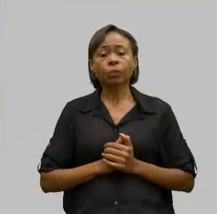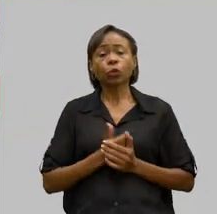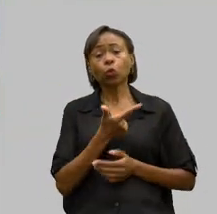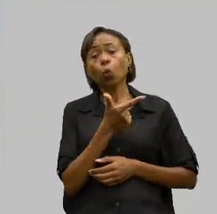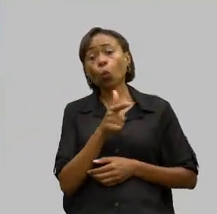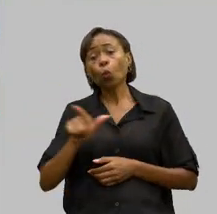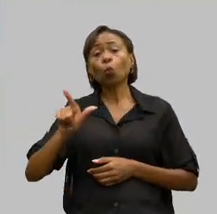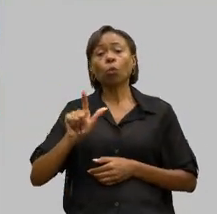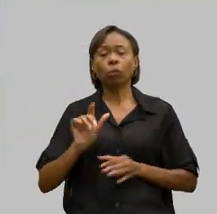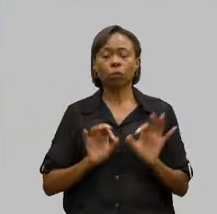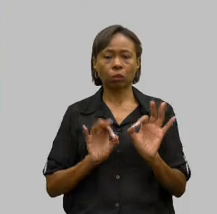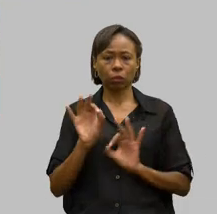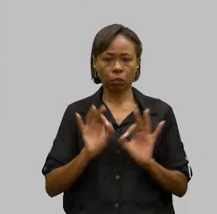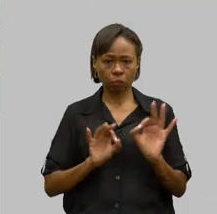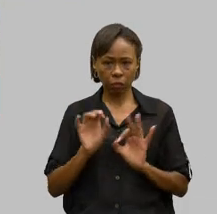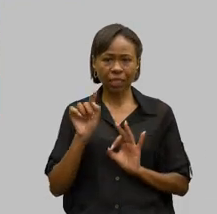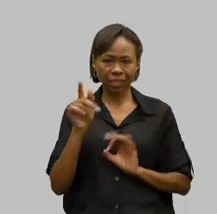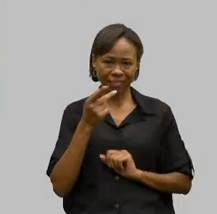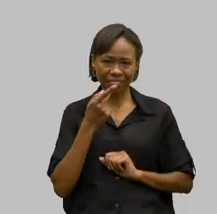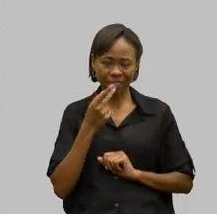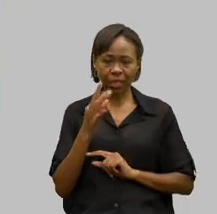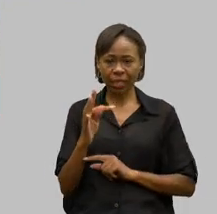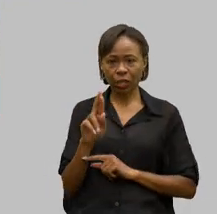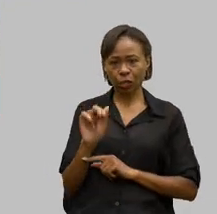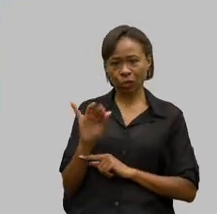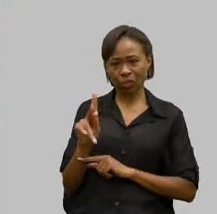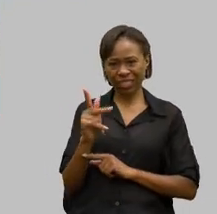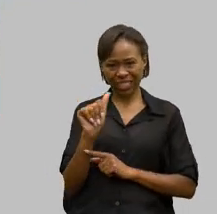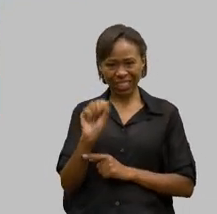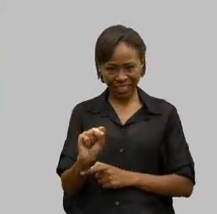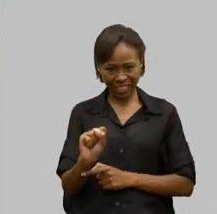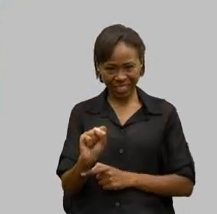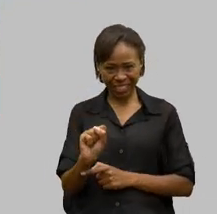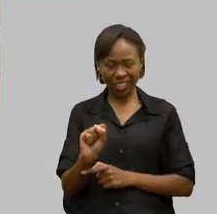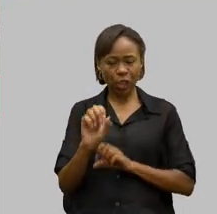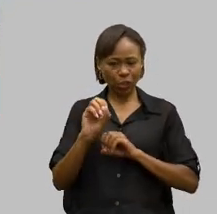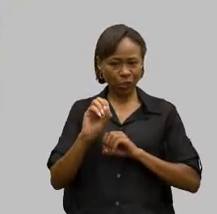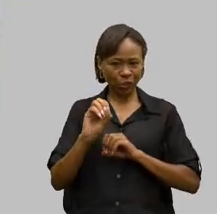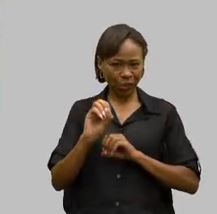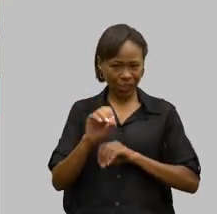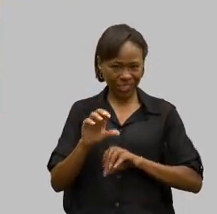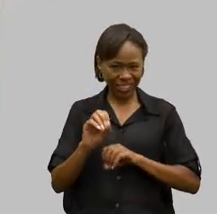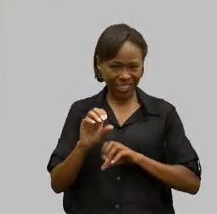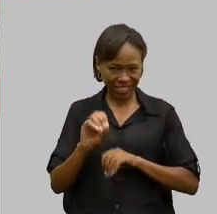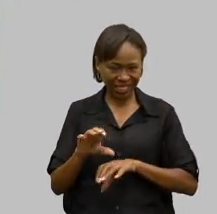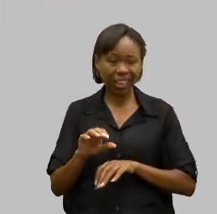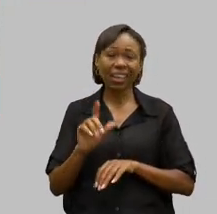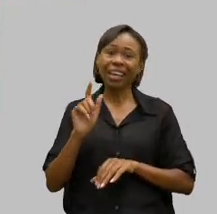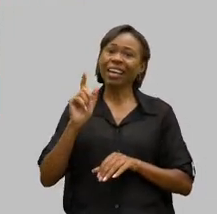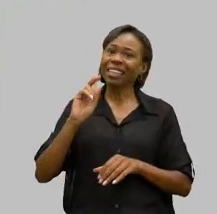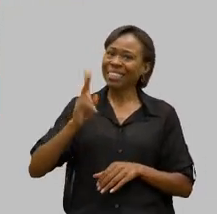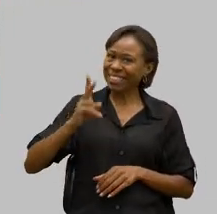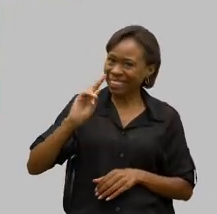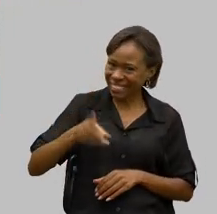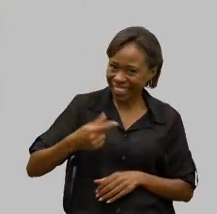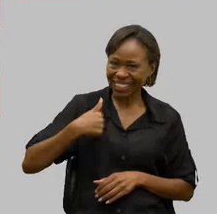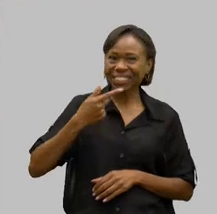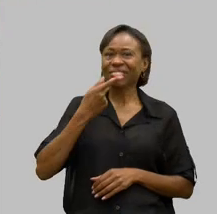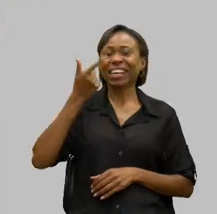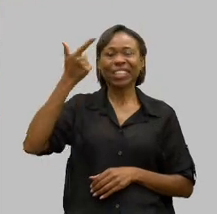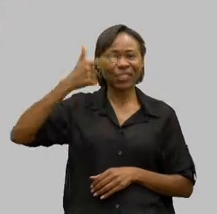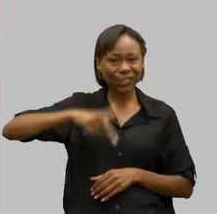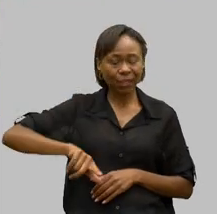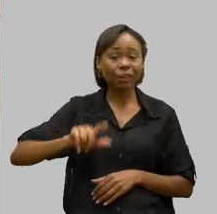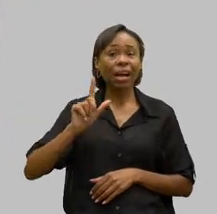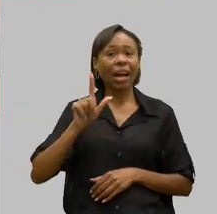plano, o outro ponto que a senhora traz, que é o trilho dos educadores, que a senhora sempre bate nisso, eu sempre trago a mesma resposta, eu vou repetir, é o nosso